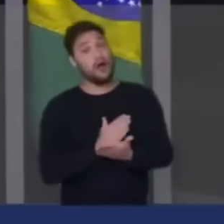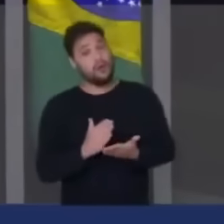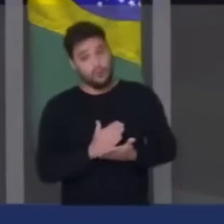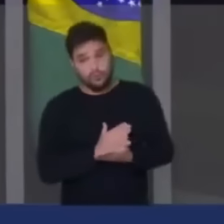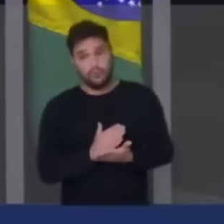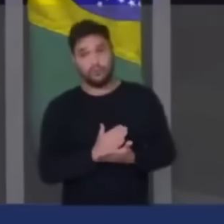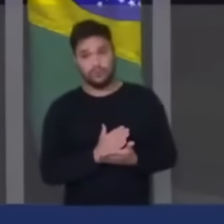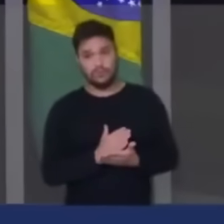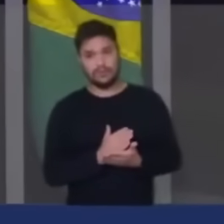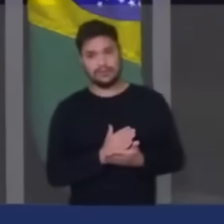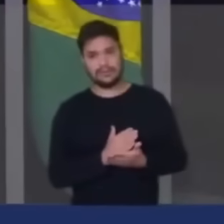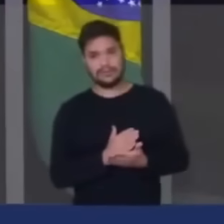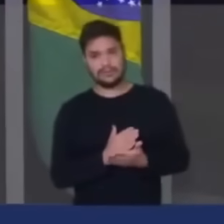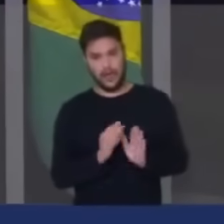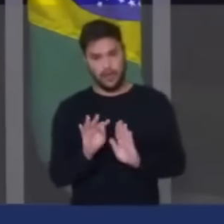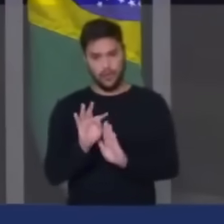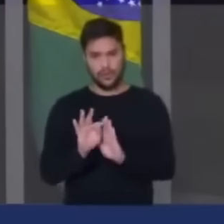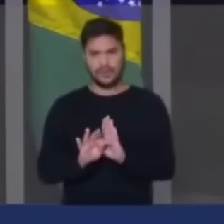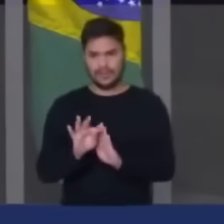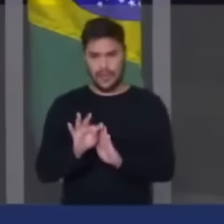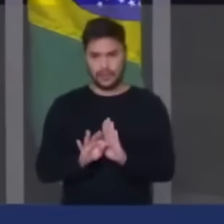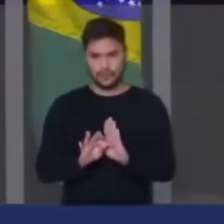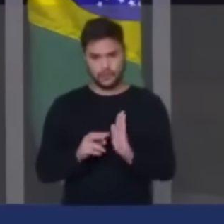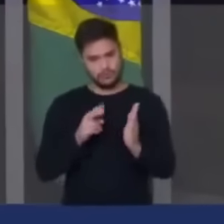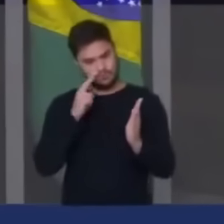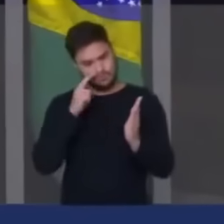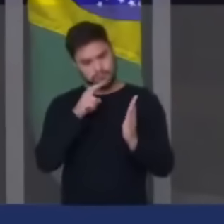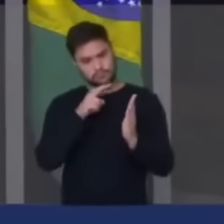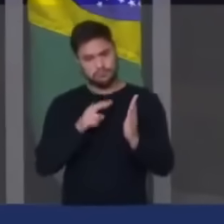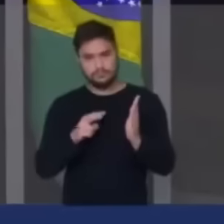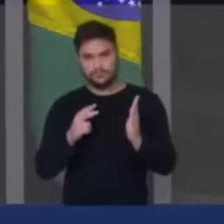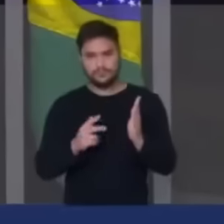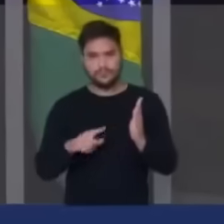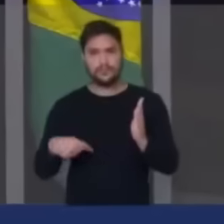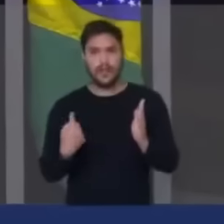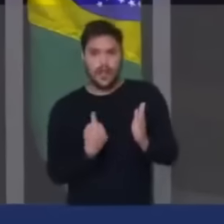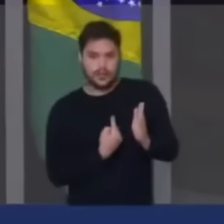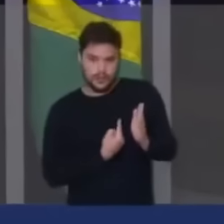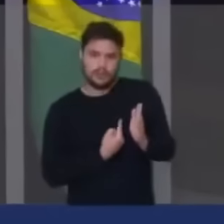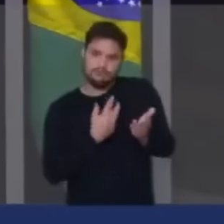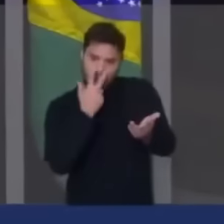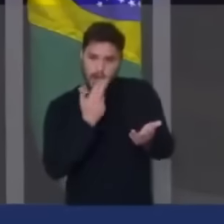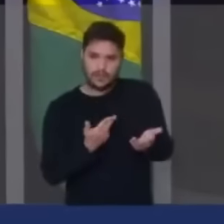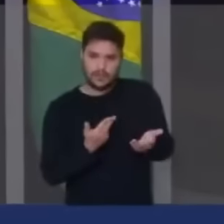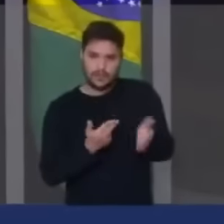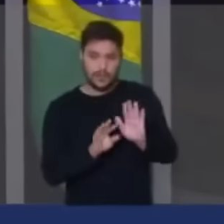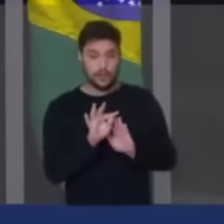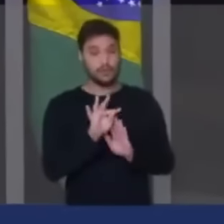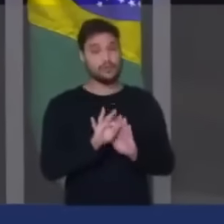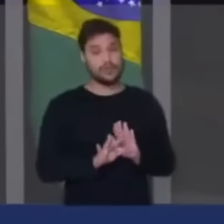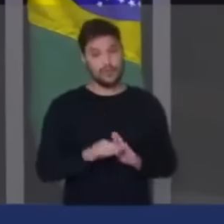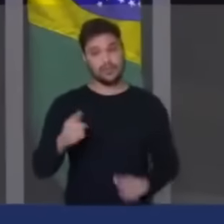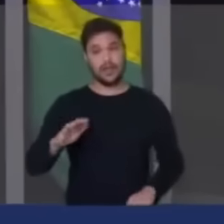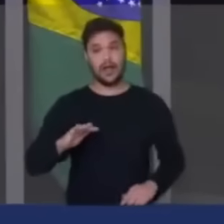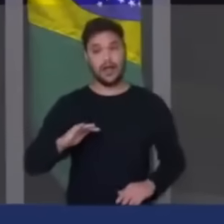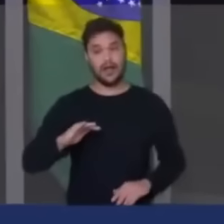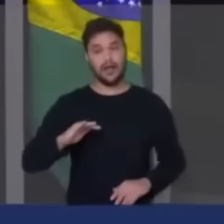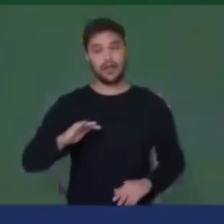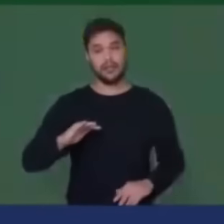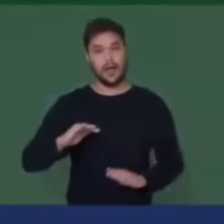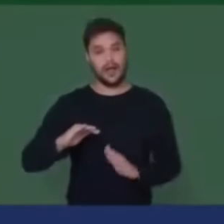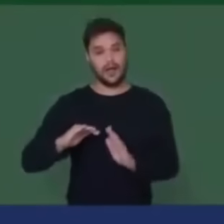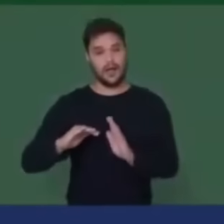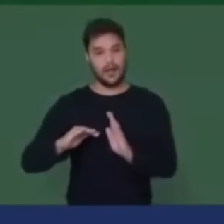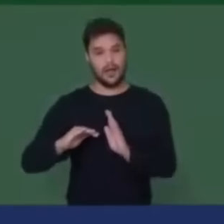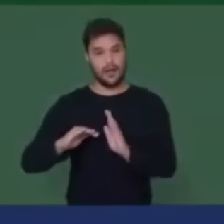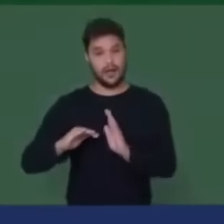forma redacional, de igual forma, nós achamos que a redação que a Câmara promoveu era